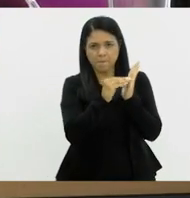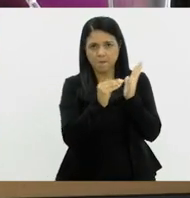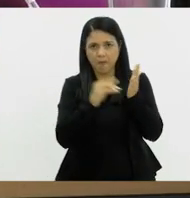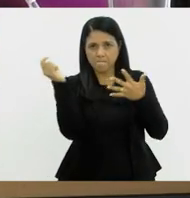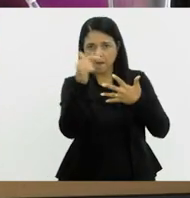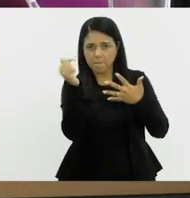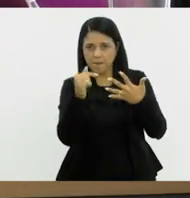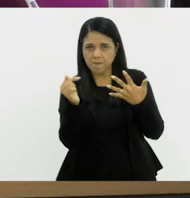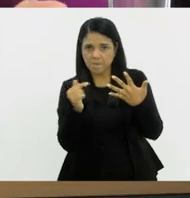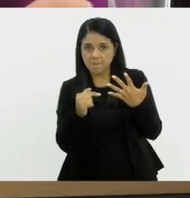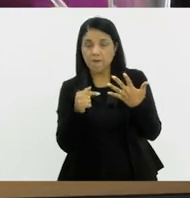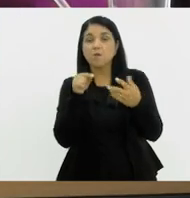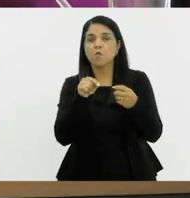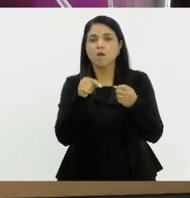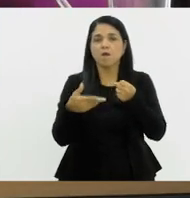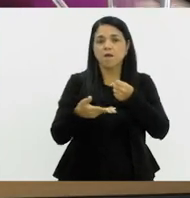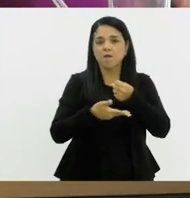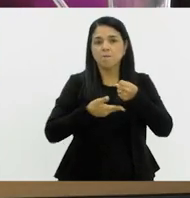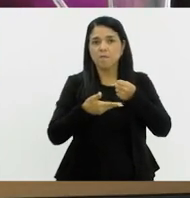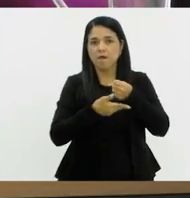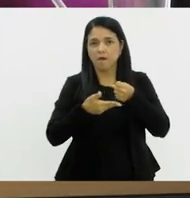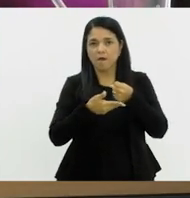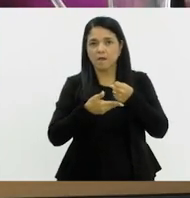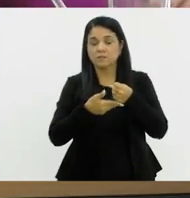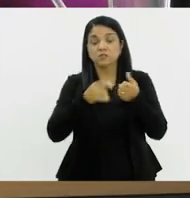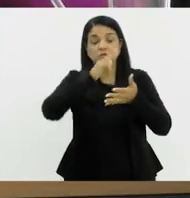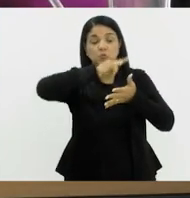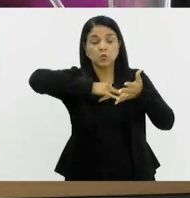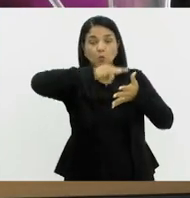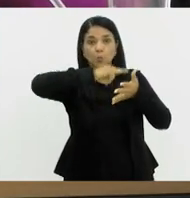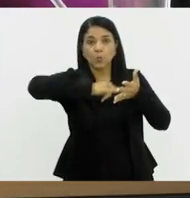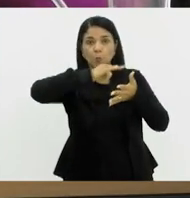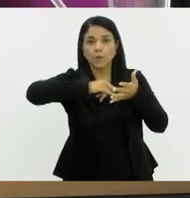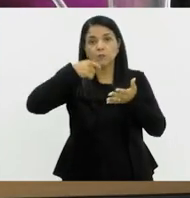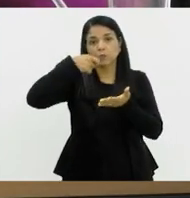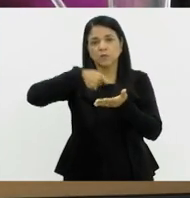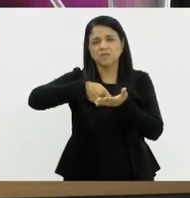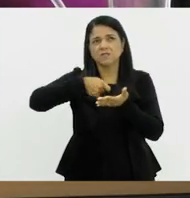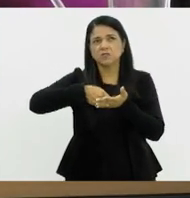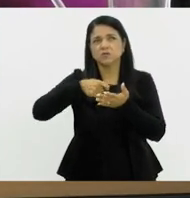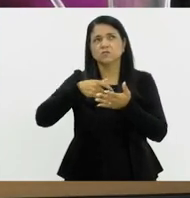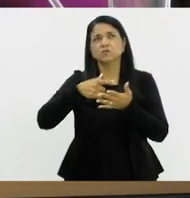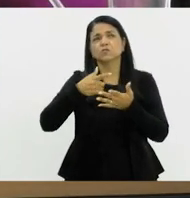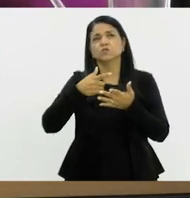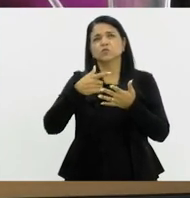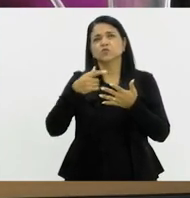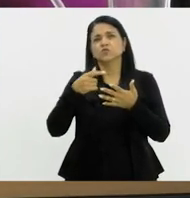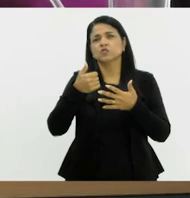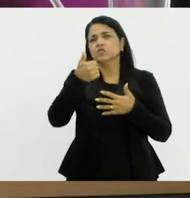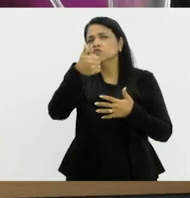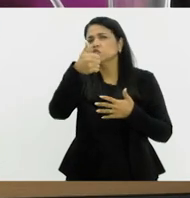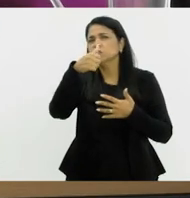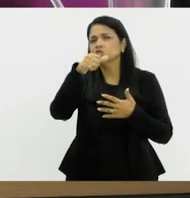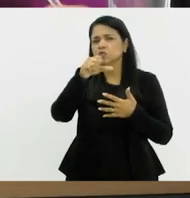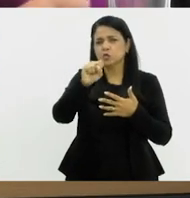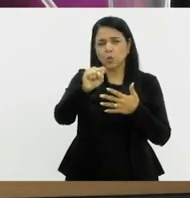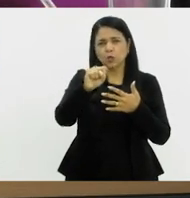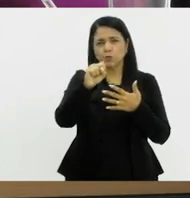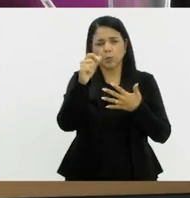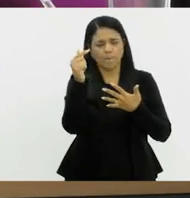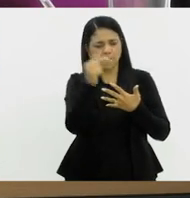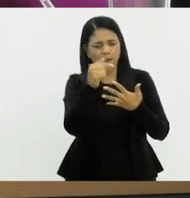com base no próprio instrumento, no próprio documento que vinha exigido, acho que eram 18 itens, né, que havia uma lista